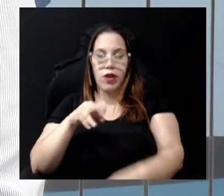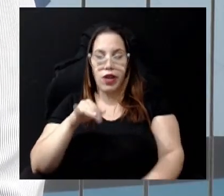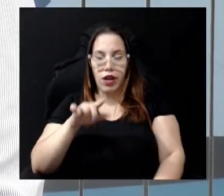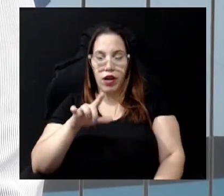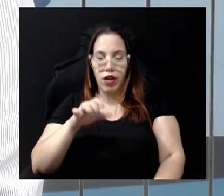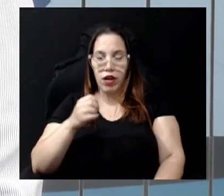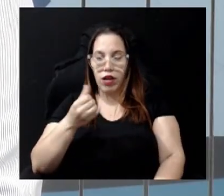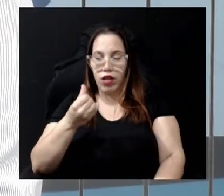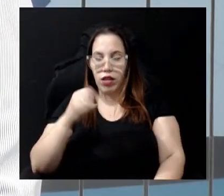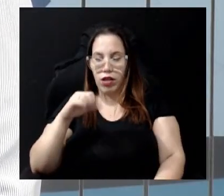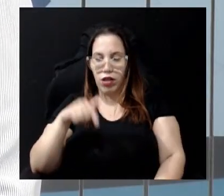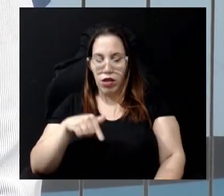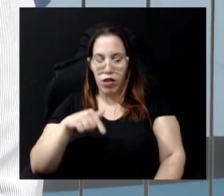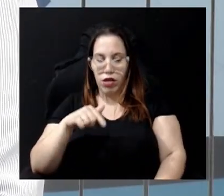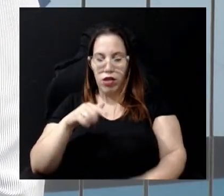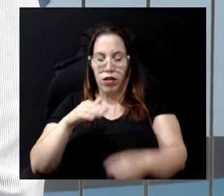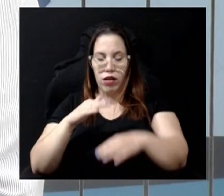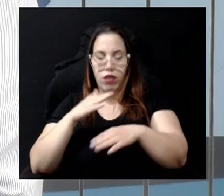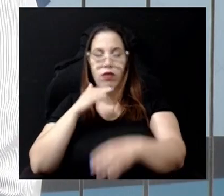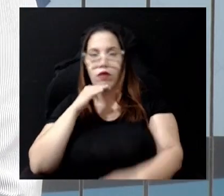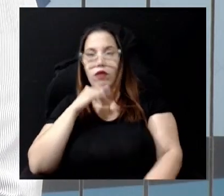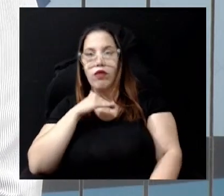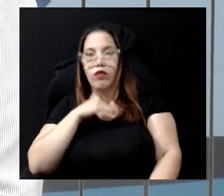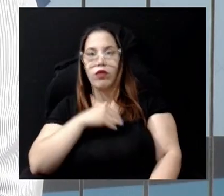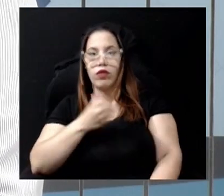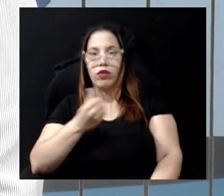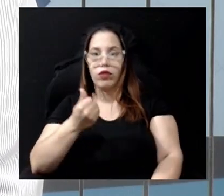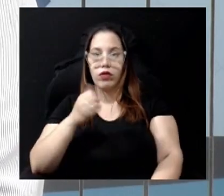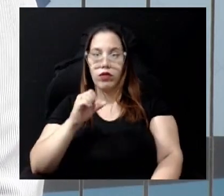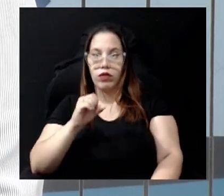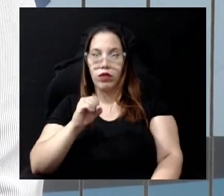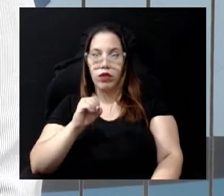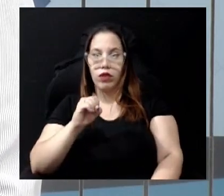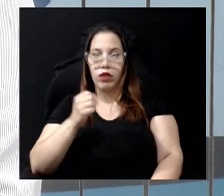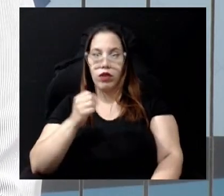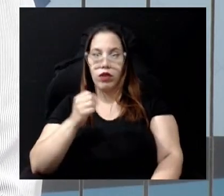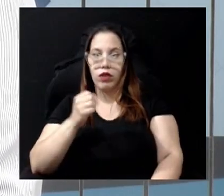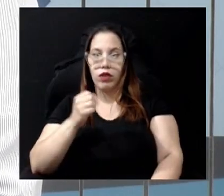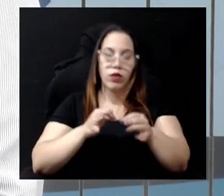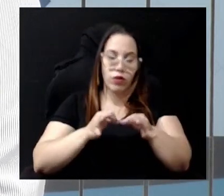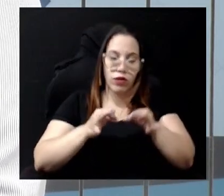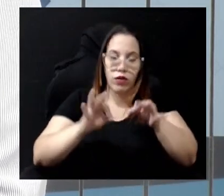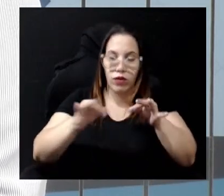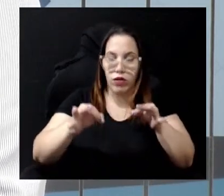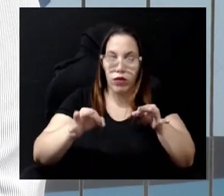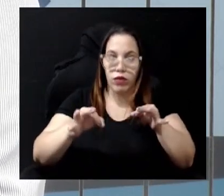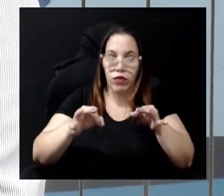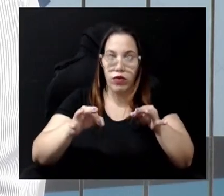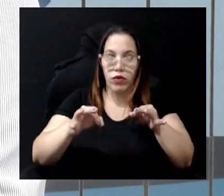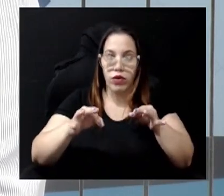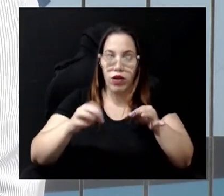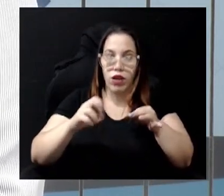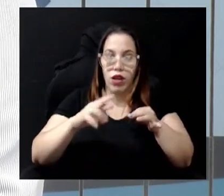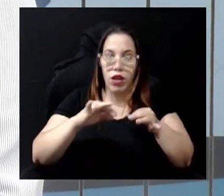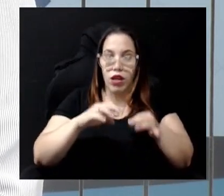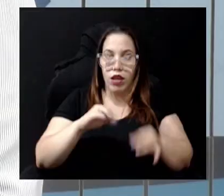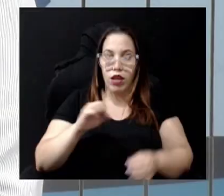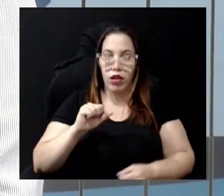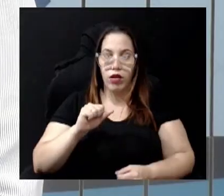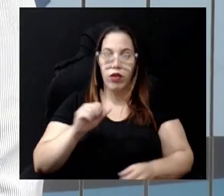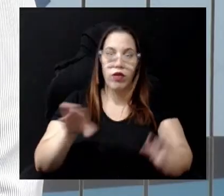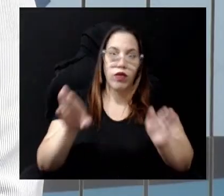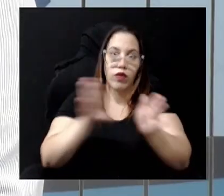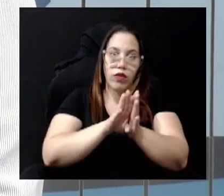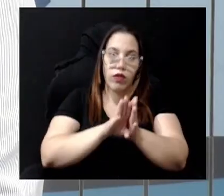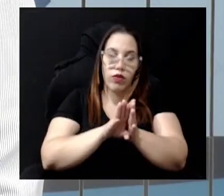horas, no mais tardar até às 18, algumas mesmo prolongam um pouco, fruto de hora extra, ainda chegam em casa num horário de